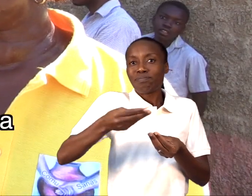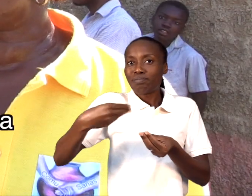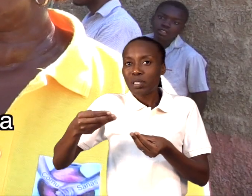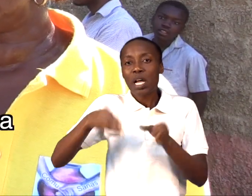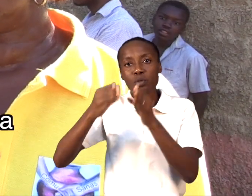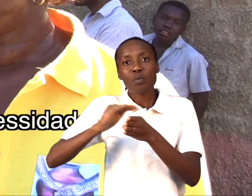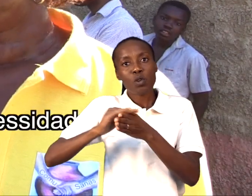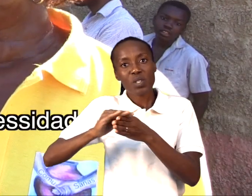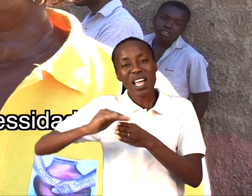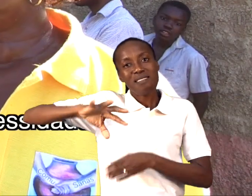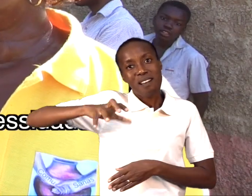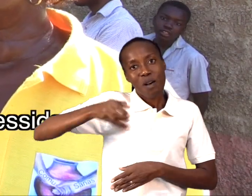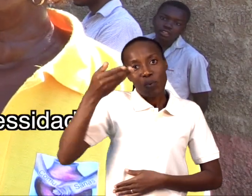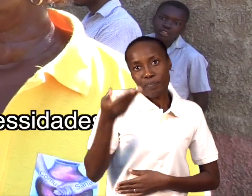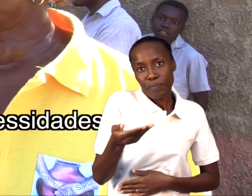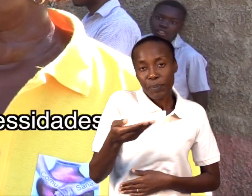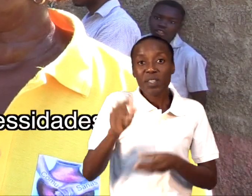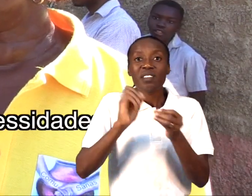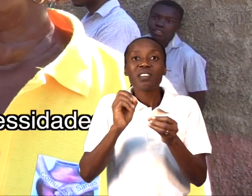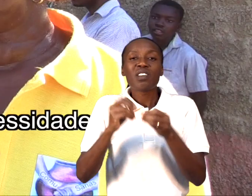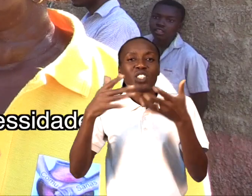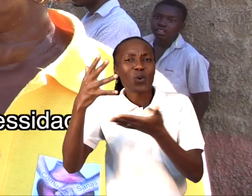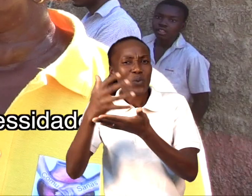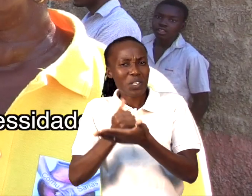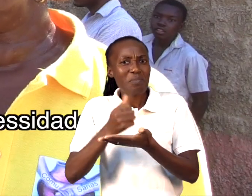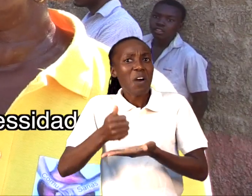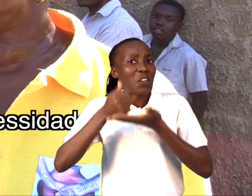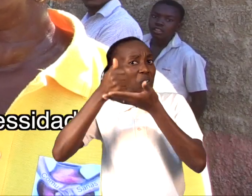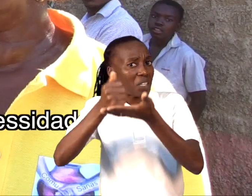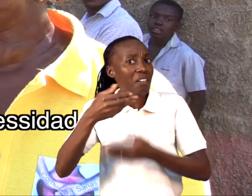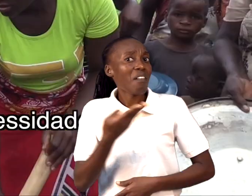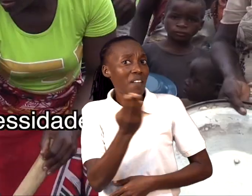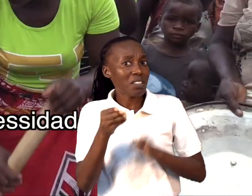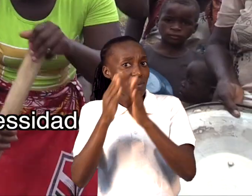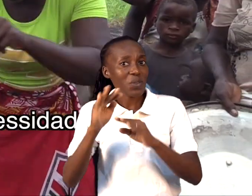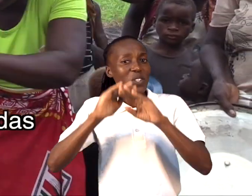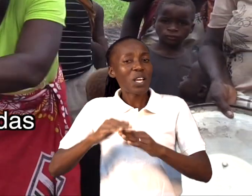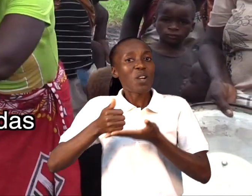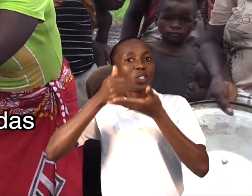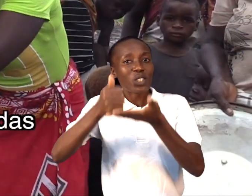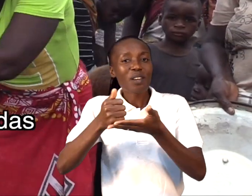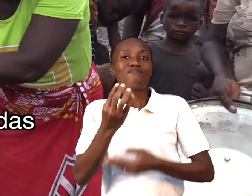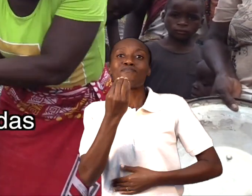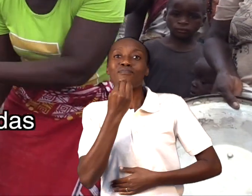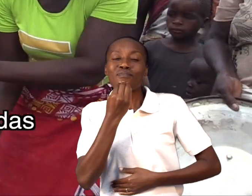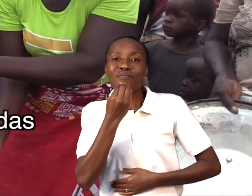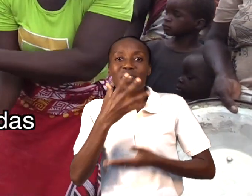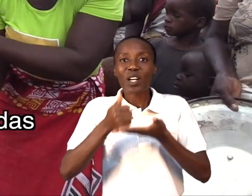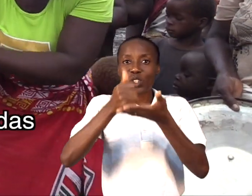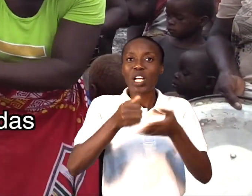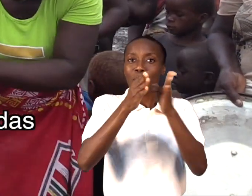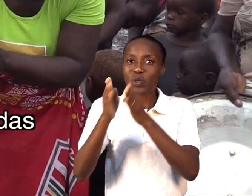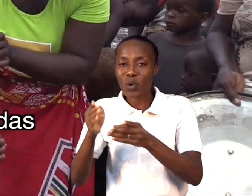precisa dar certeza, então conseguimos fazer essa ajuda da primeira hora. Estamos a apoiar em